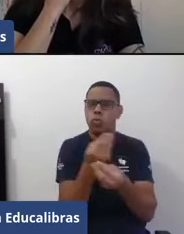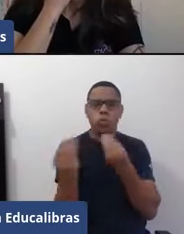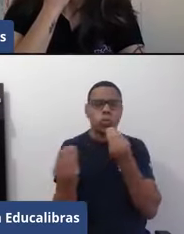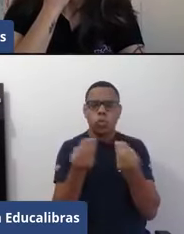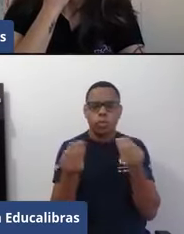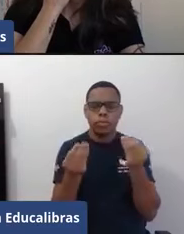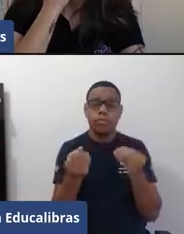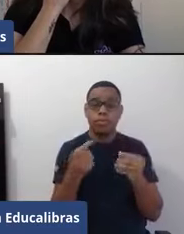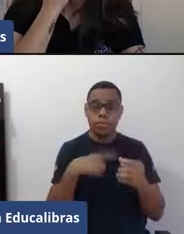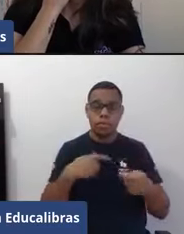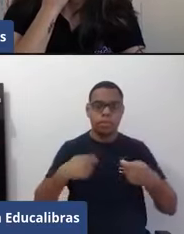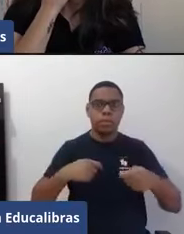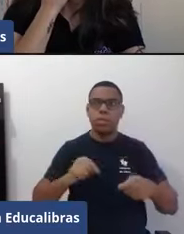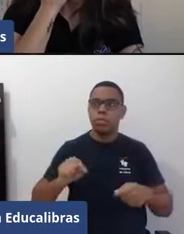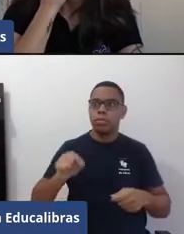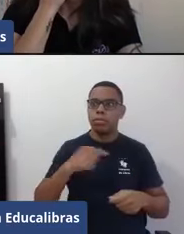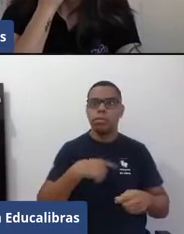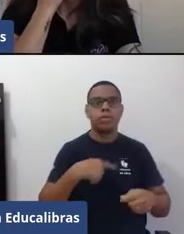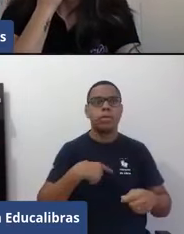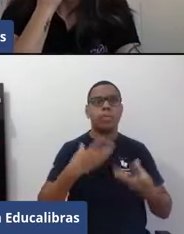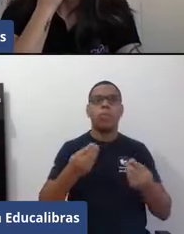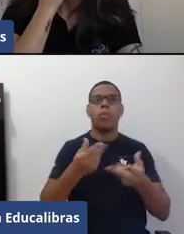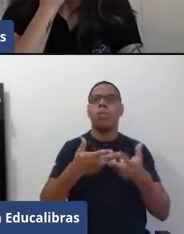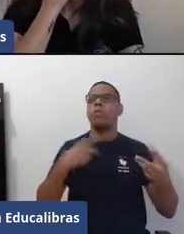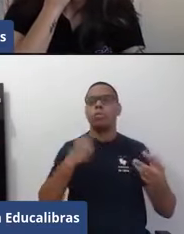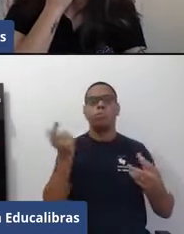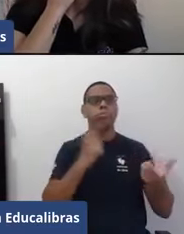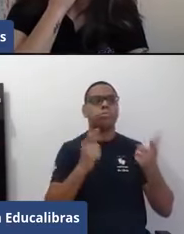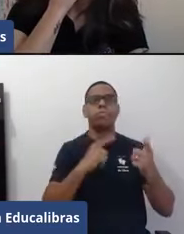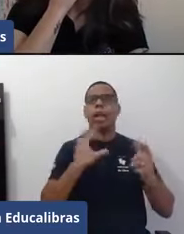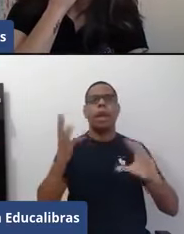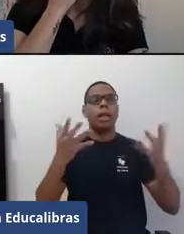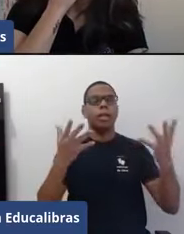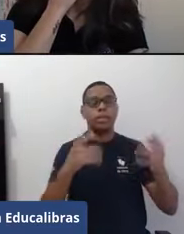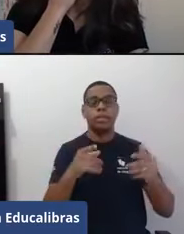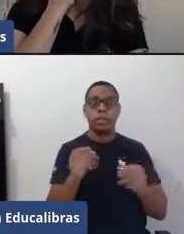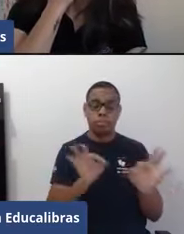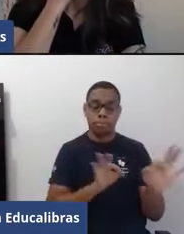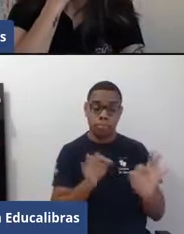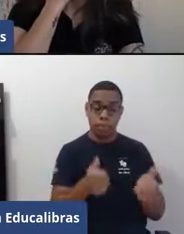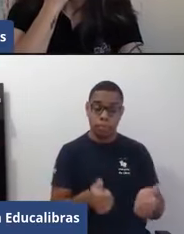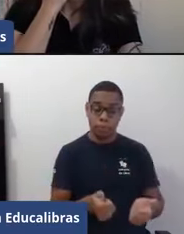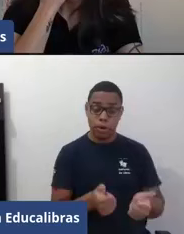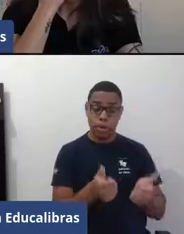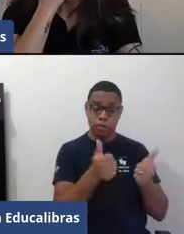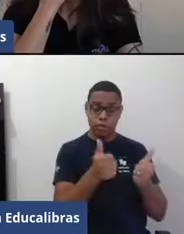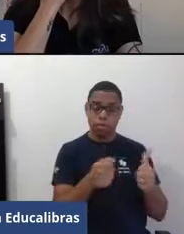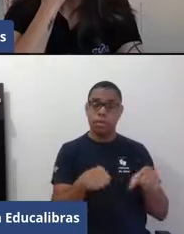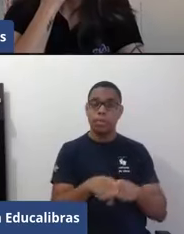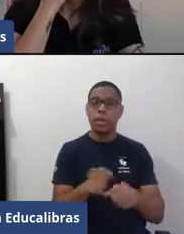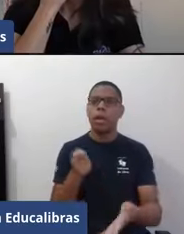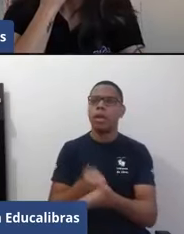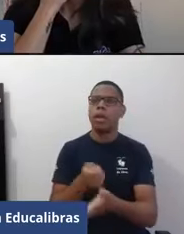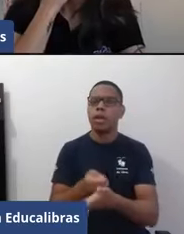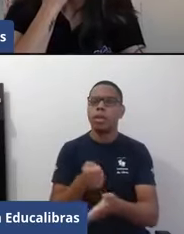as demandas se sofisticam também, né? Formular melhor e pressionar mais para